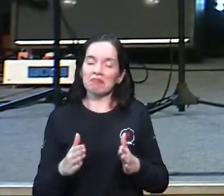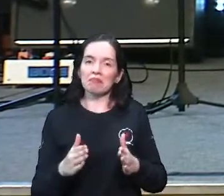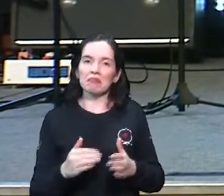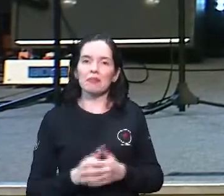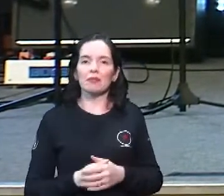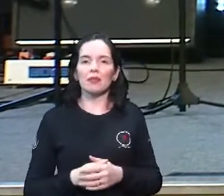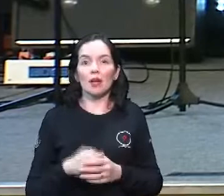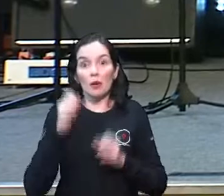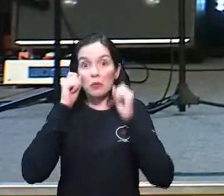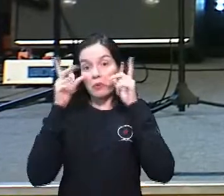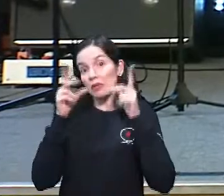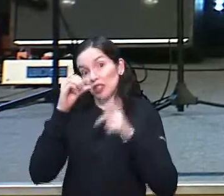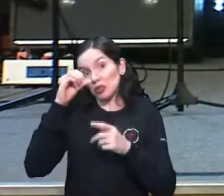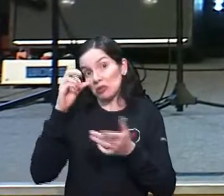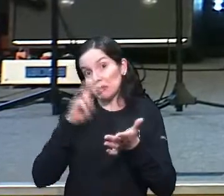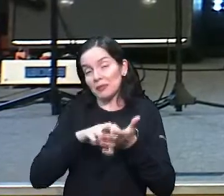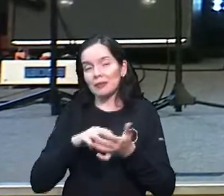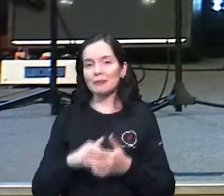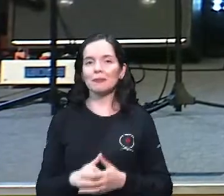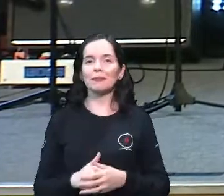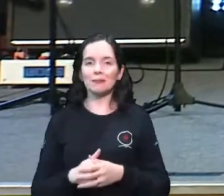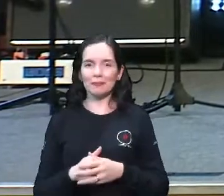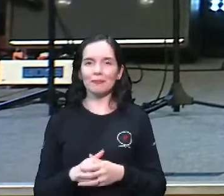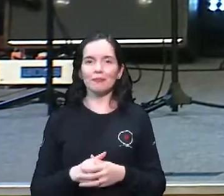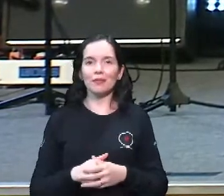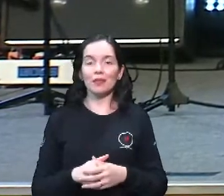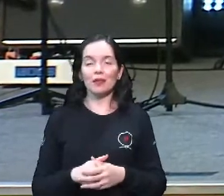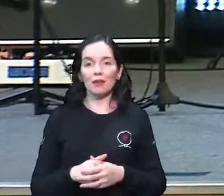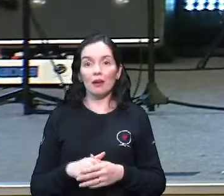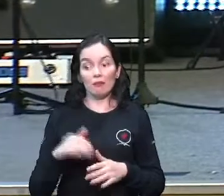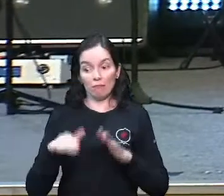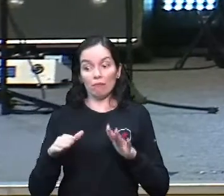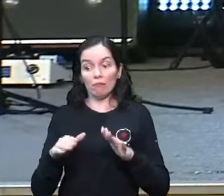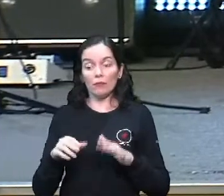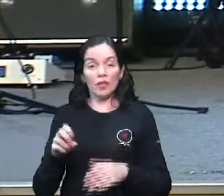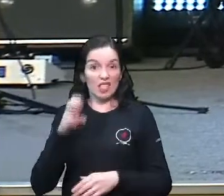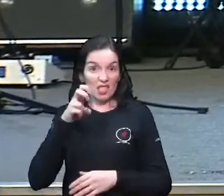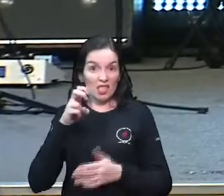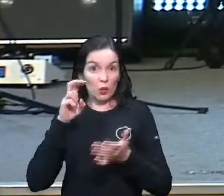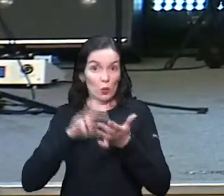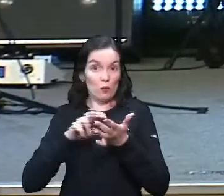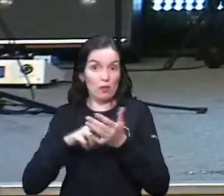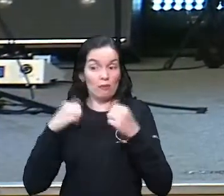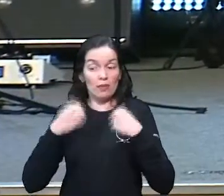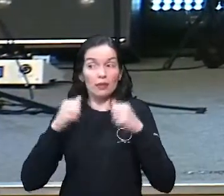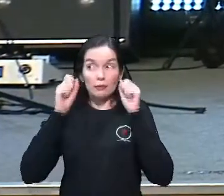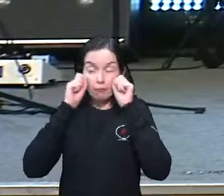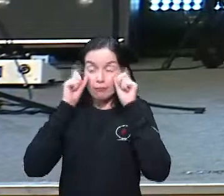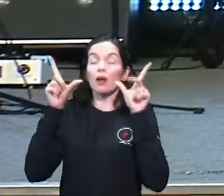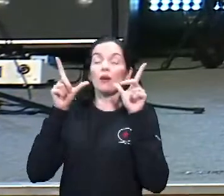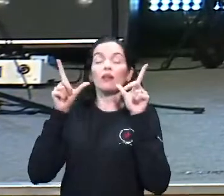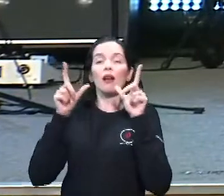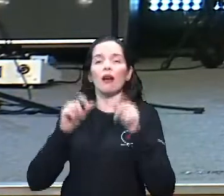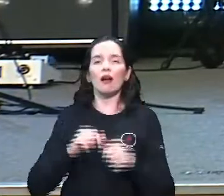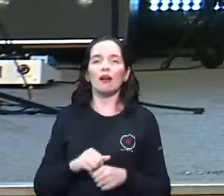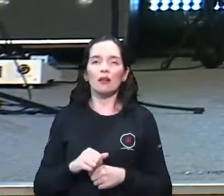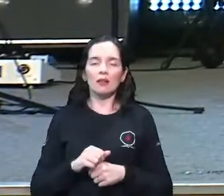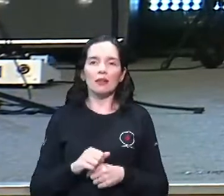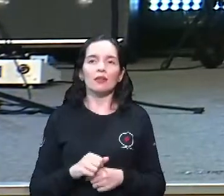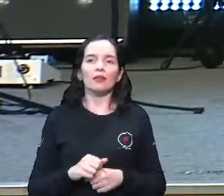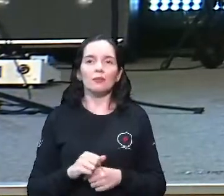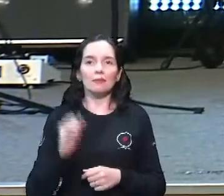9. Mas tem hora que você tem que acordar às 5. É Jacó acordando